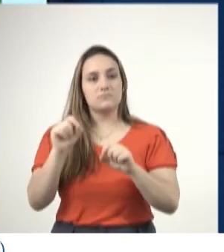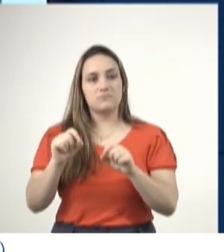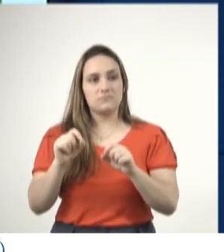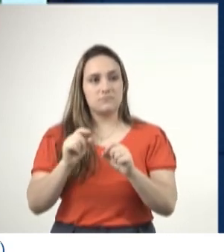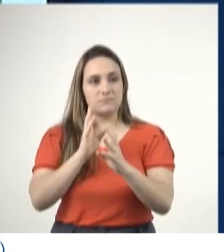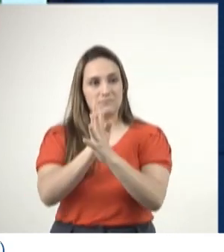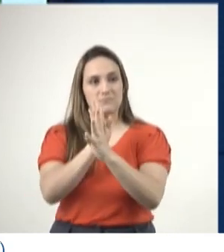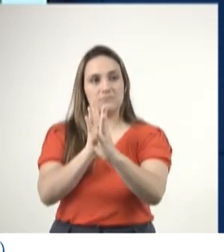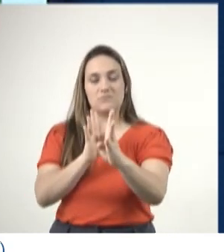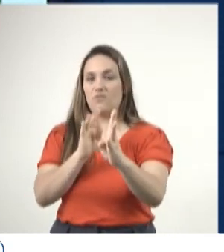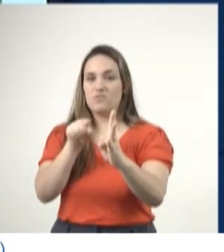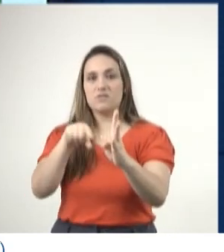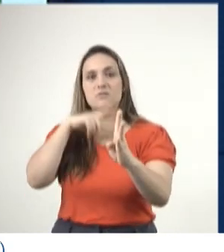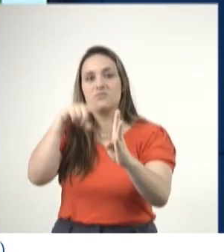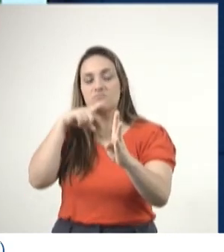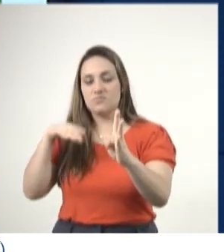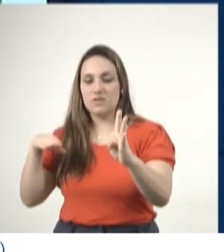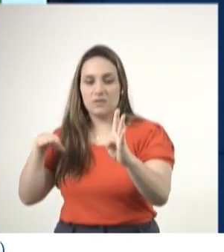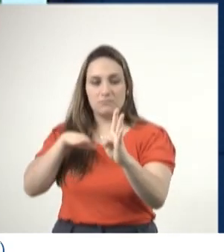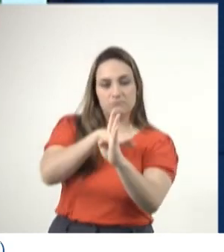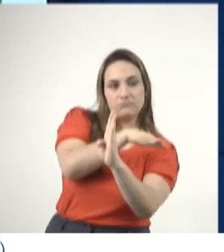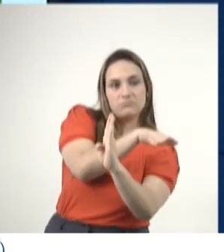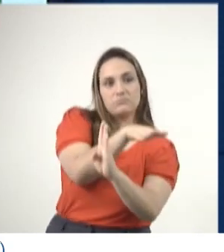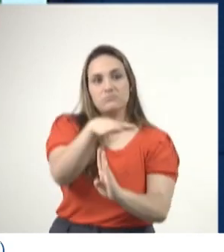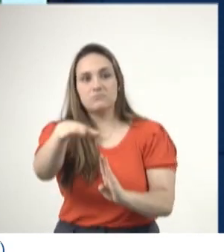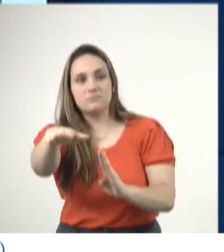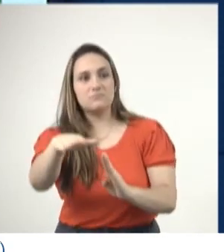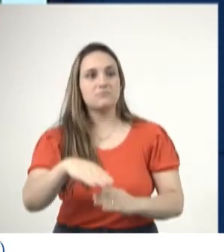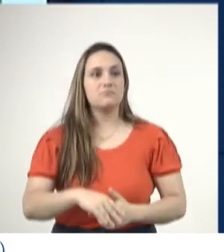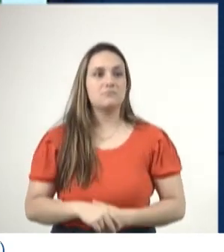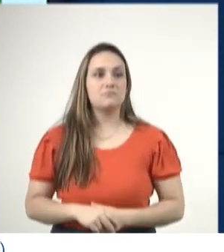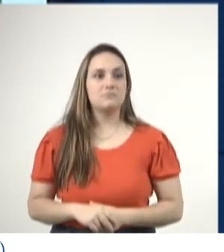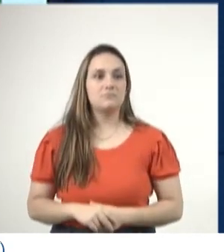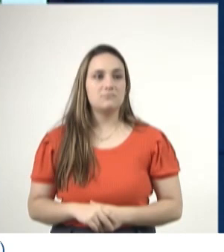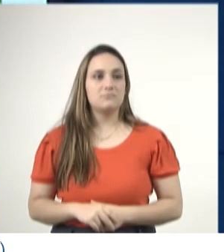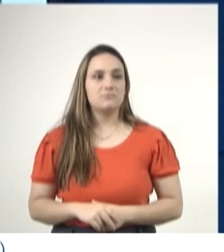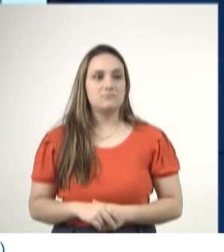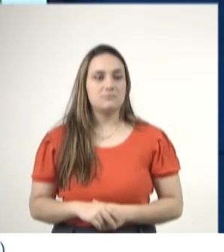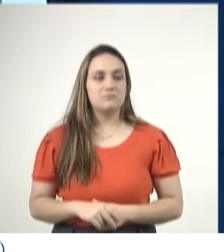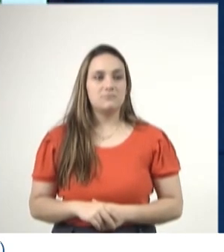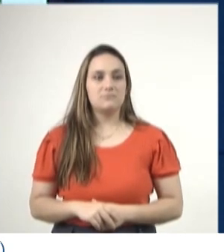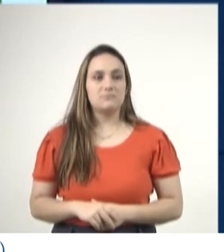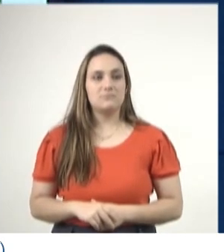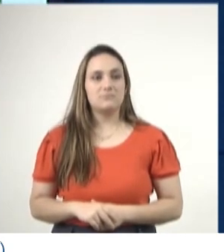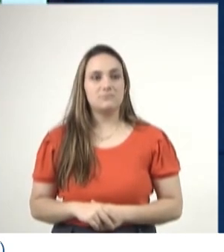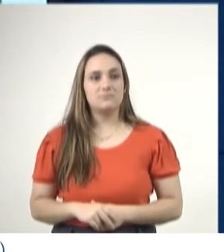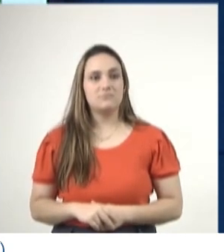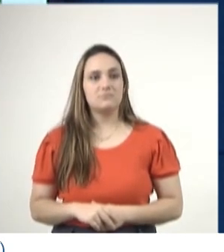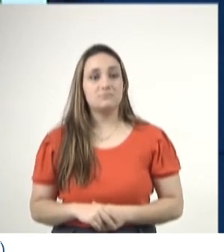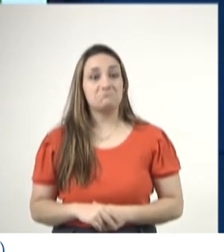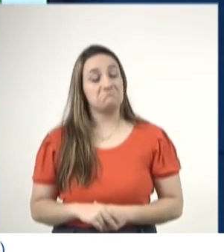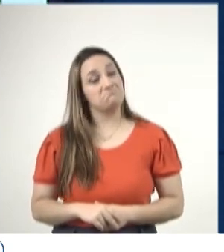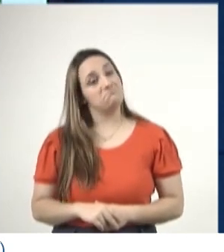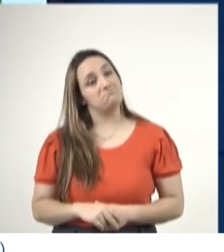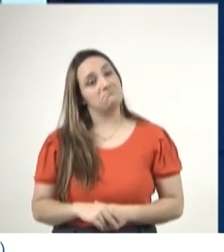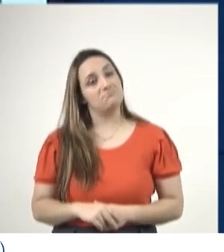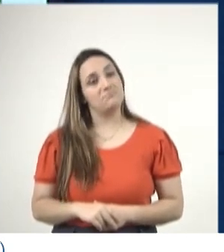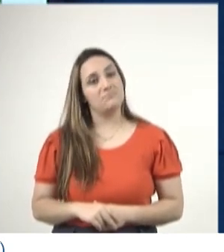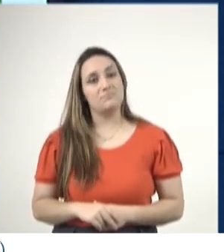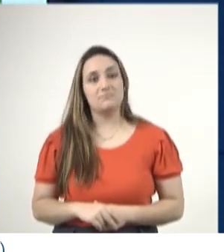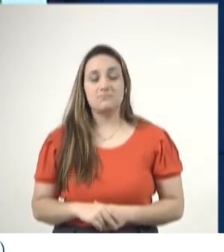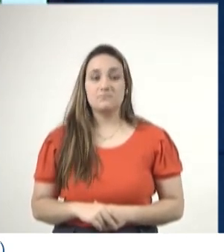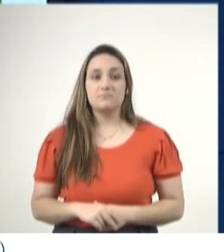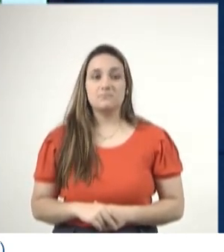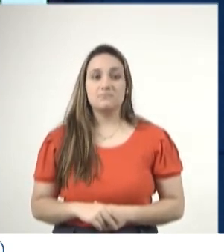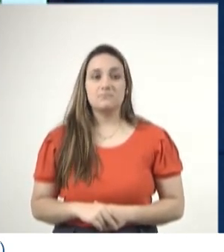Você não faz ultrapassagem onde não deve. Na Suécia funciona. Eu não acredito que talvez seja